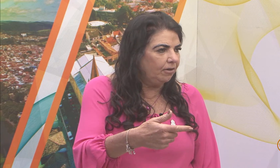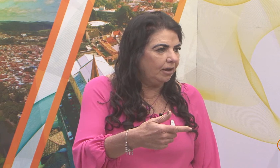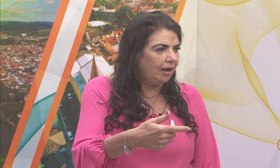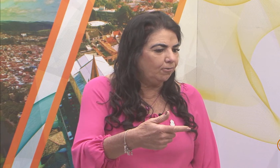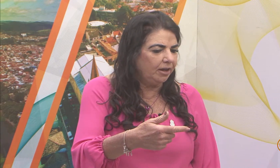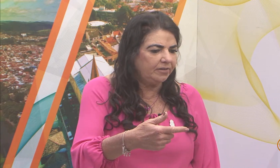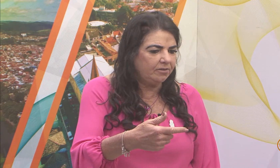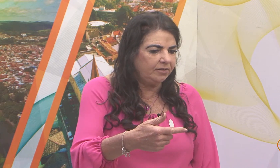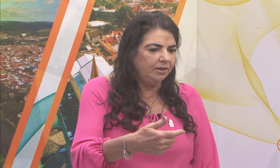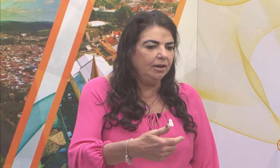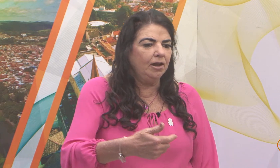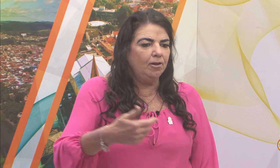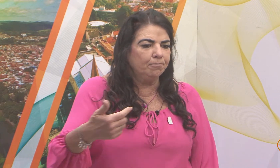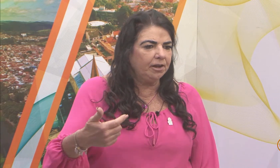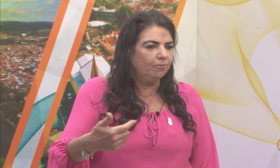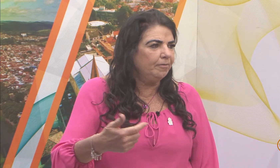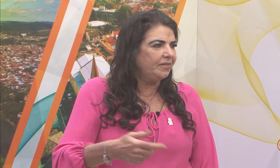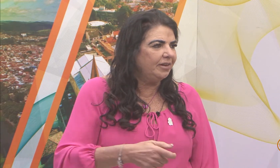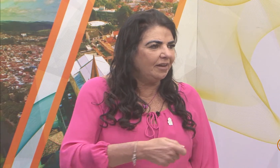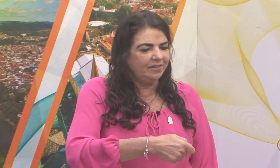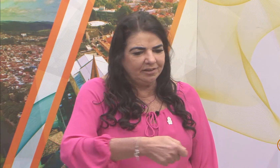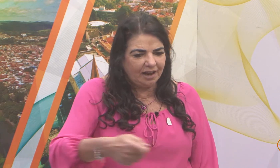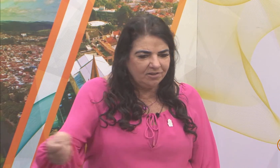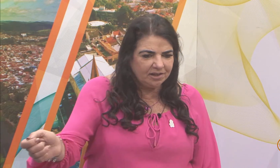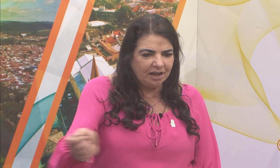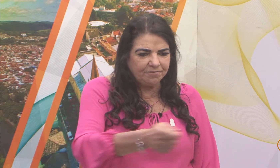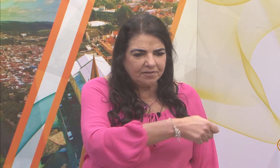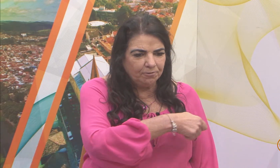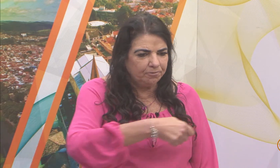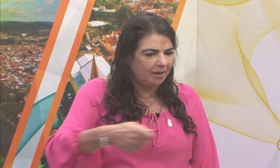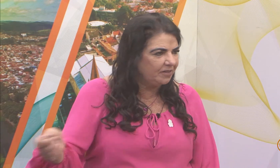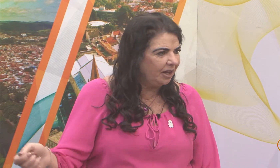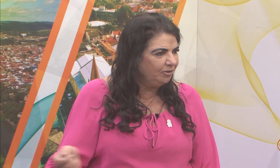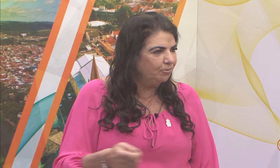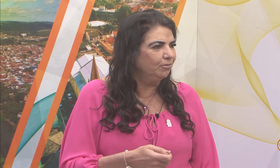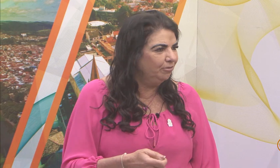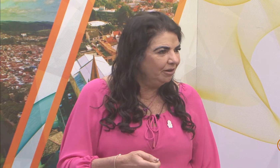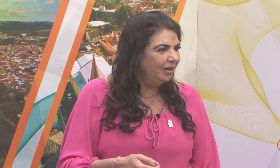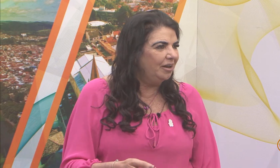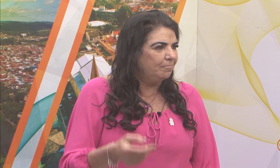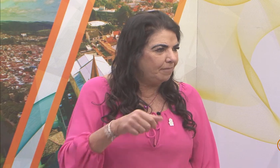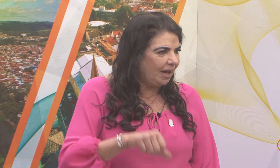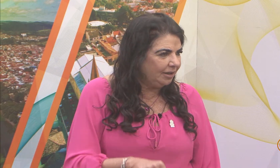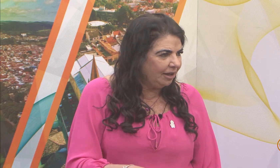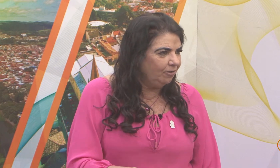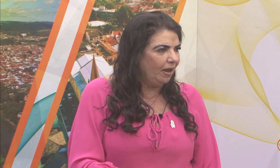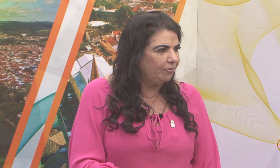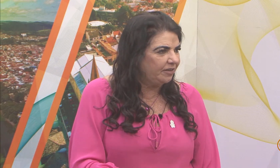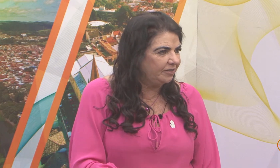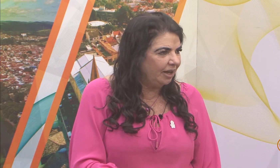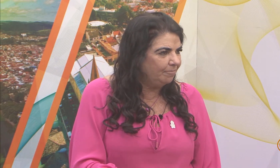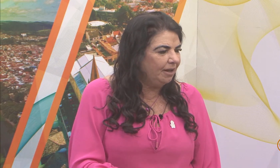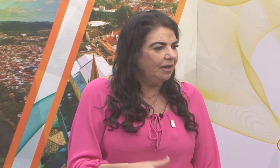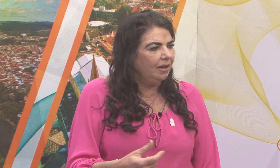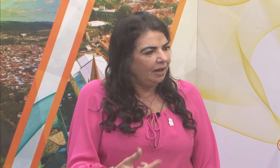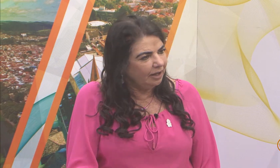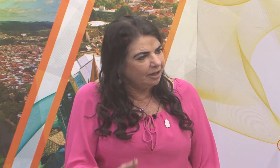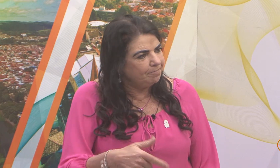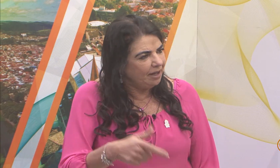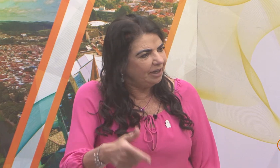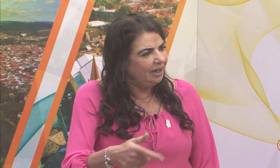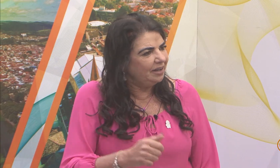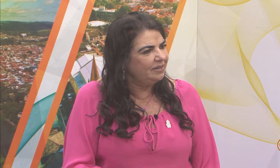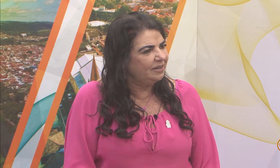mudar o inseticida, porque algumas cidades entendem que tem que fazer o fumacê em tudo, mata o ecossistema